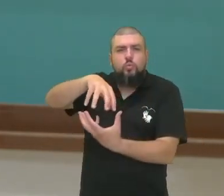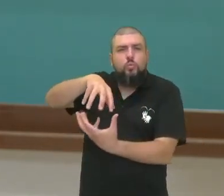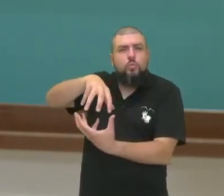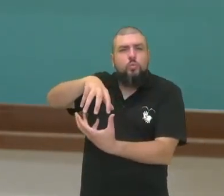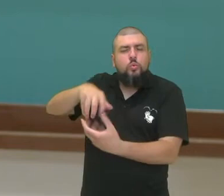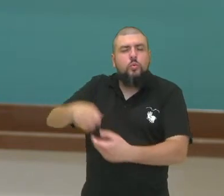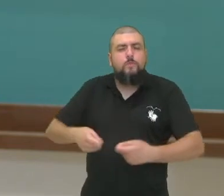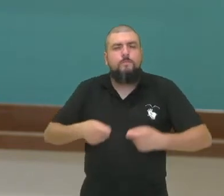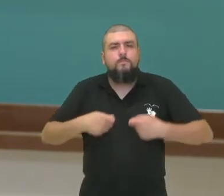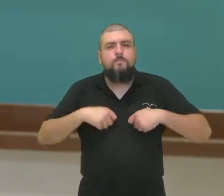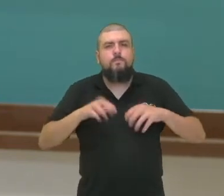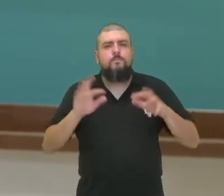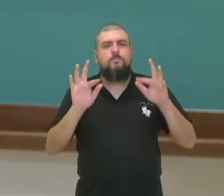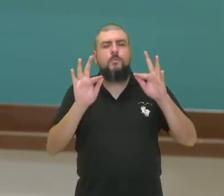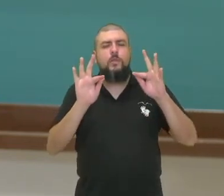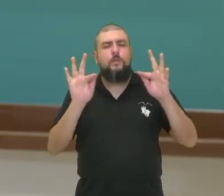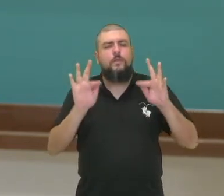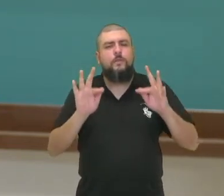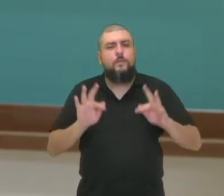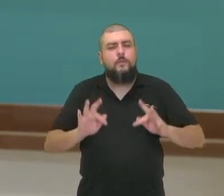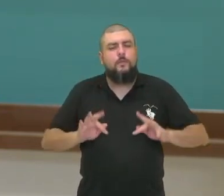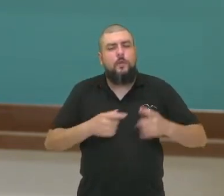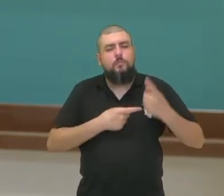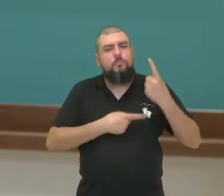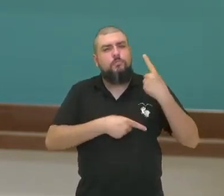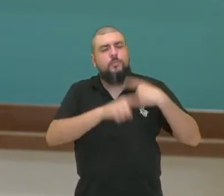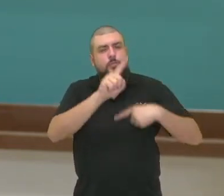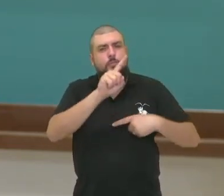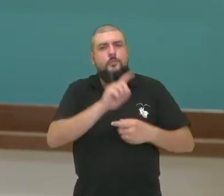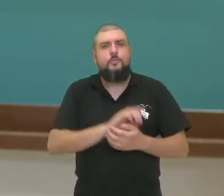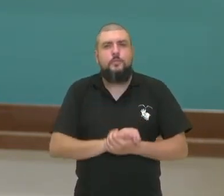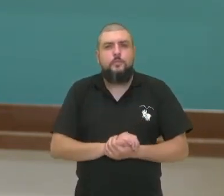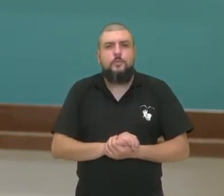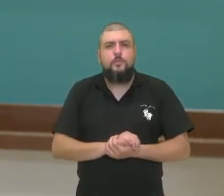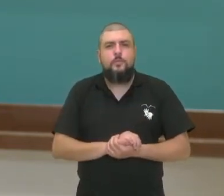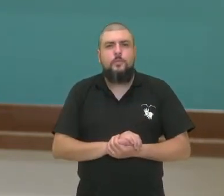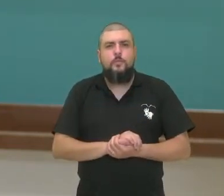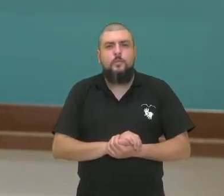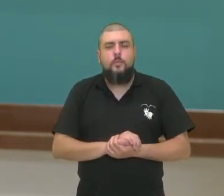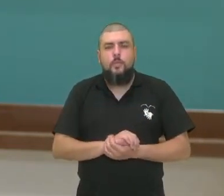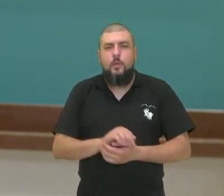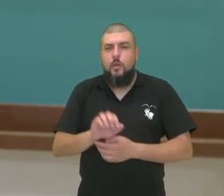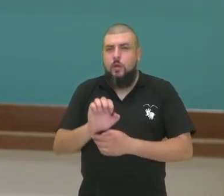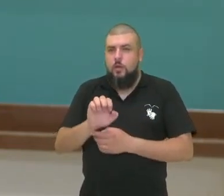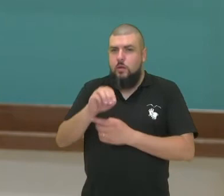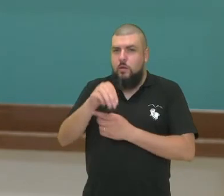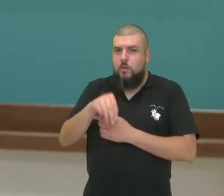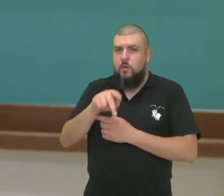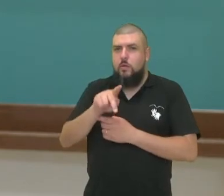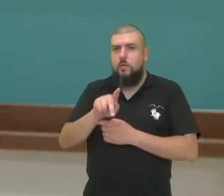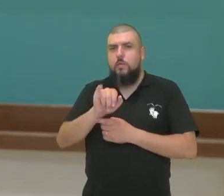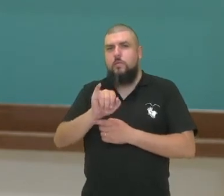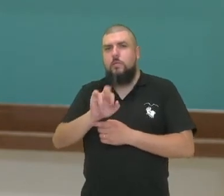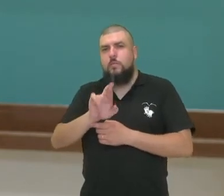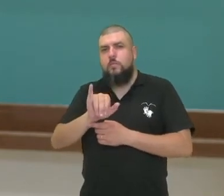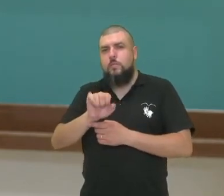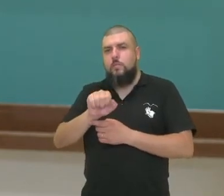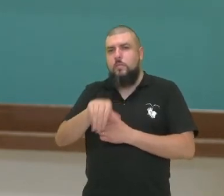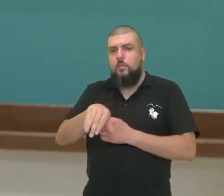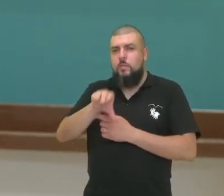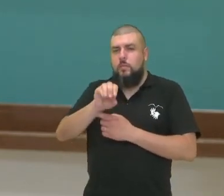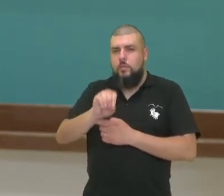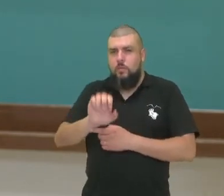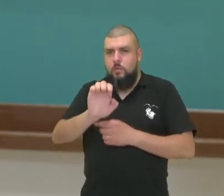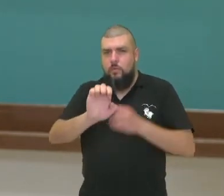me faz alcançar a verdade, tá? O empirismo vai meio que neste sentido. Então,